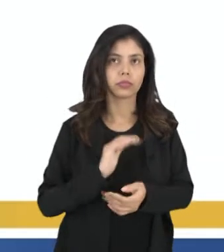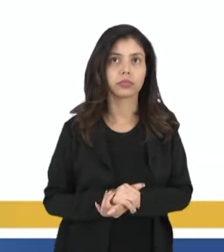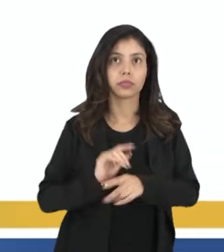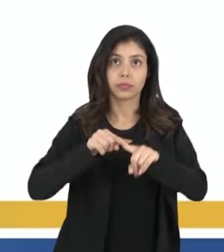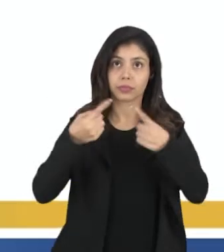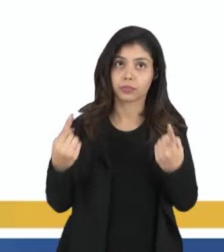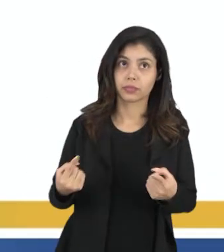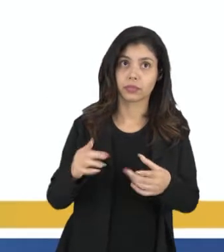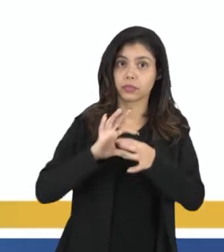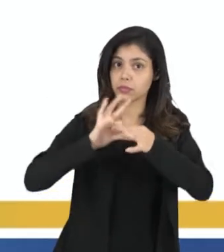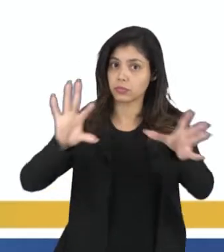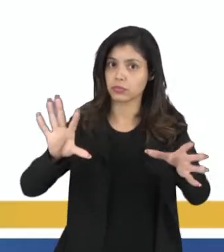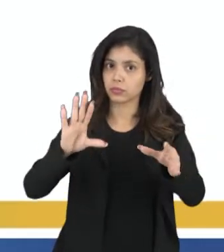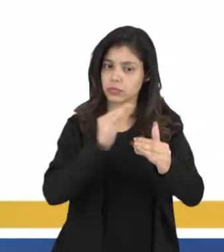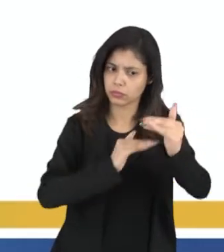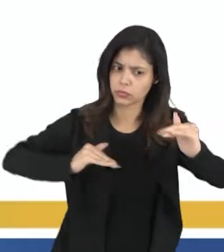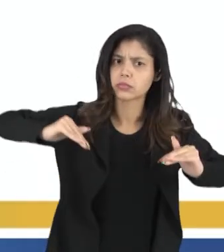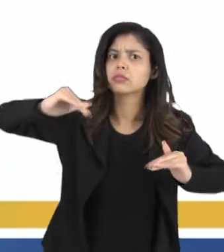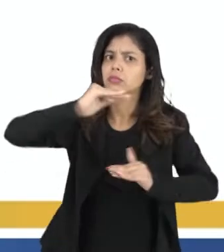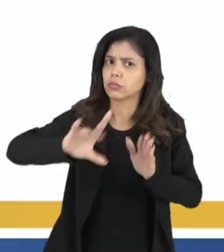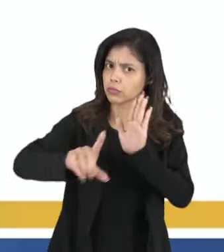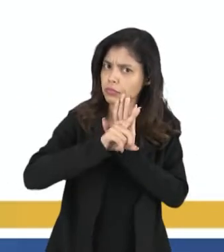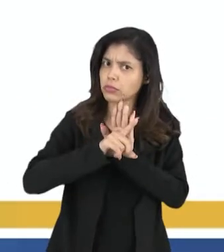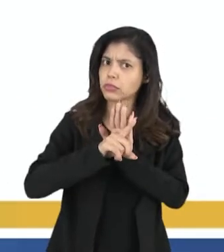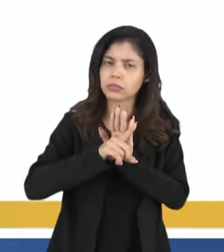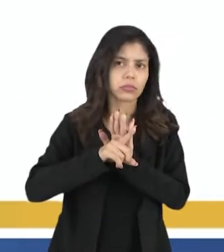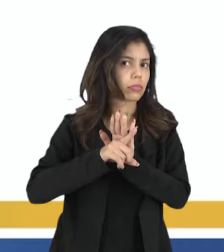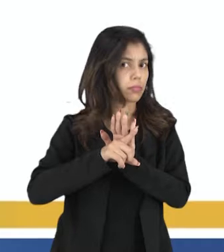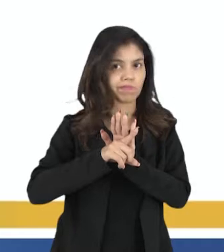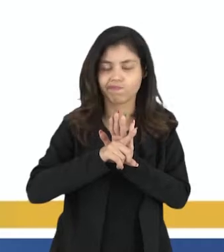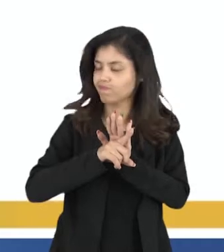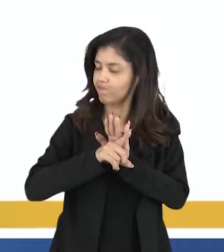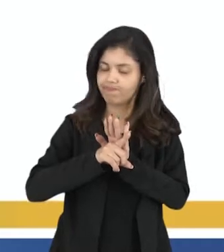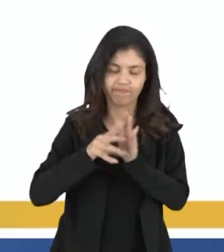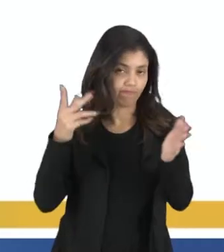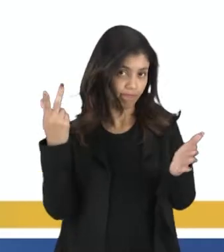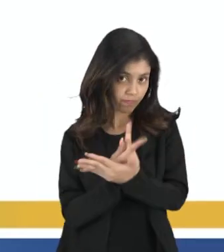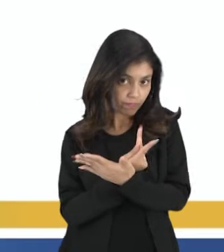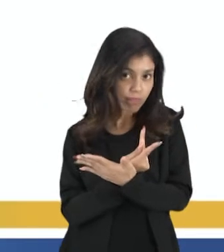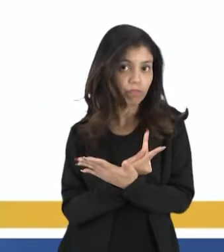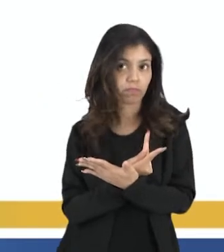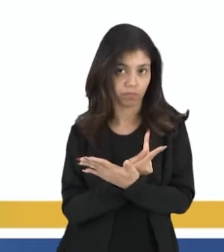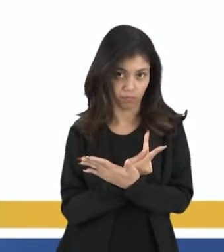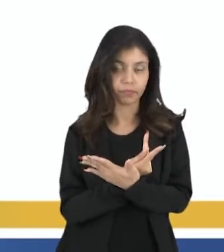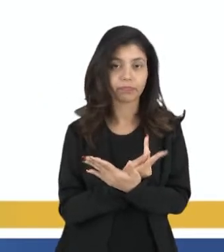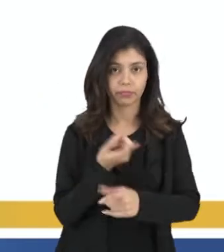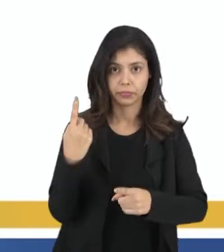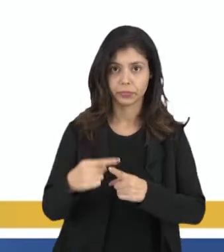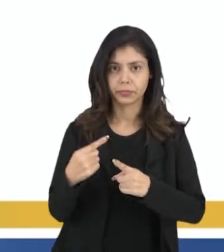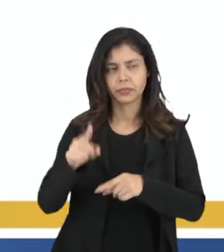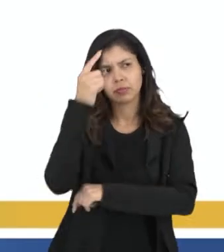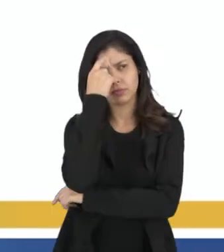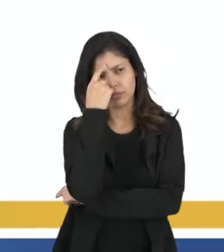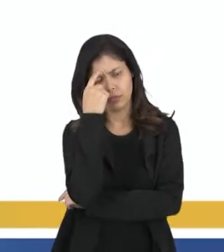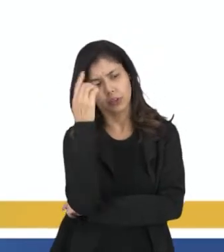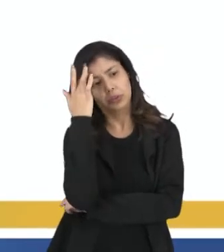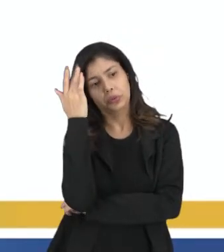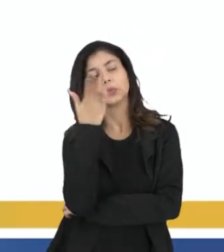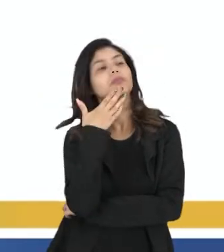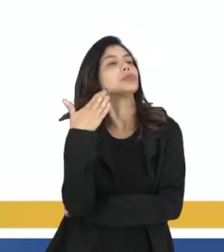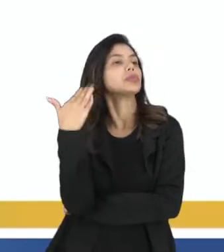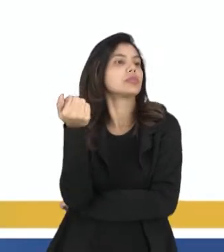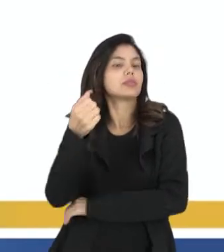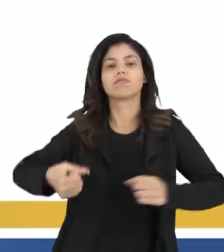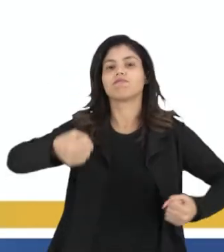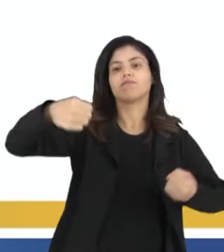votado. Mas livre da submissão às leis, aí seria algo errado, né? Tu já pensou se alguém achar que é o super-homem,